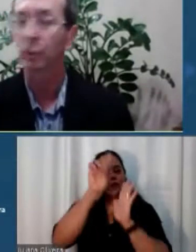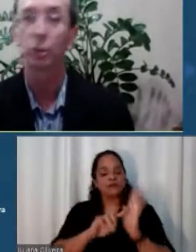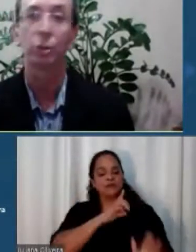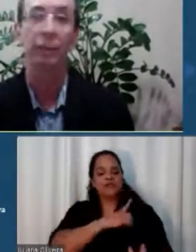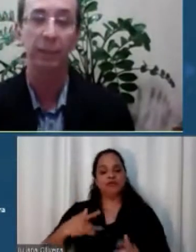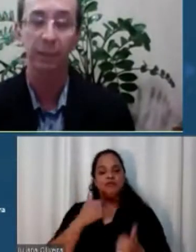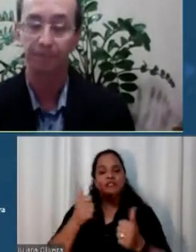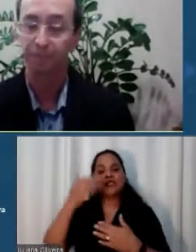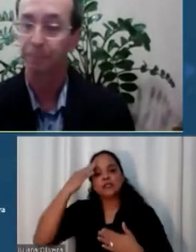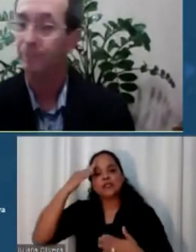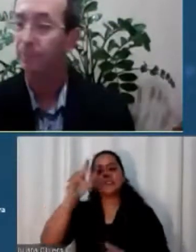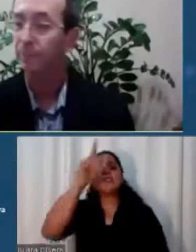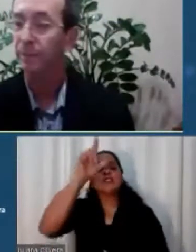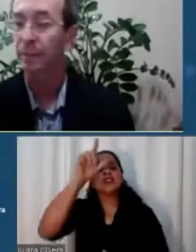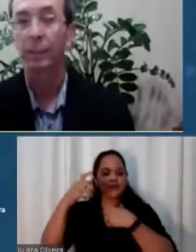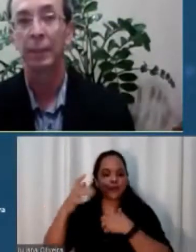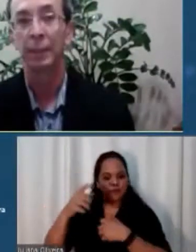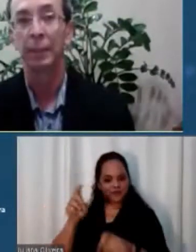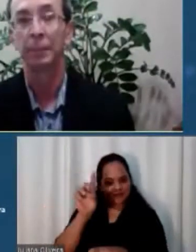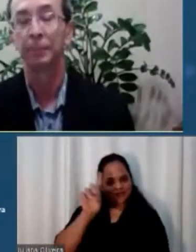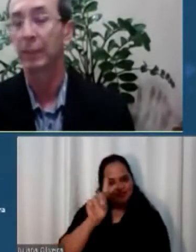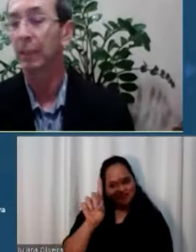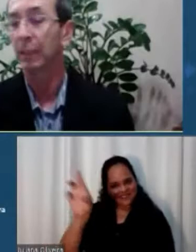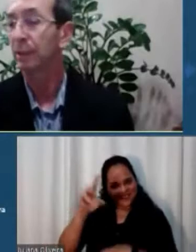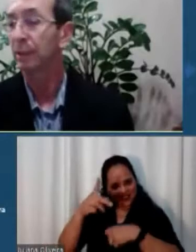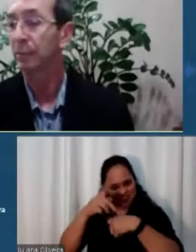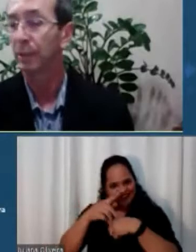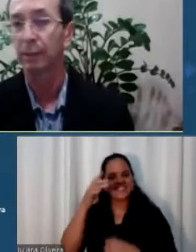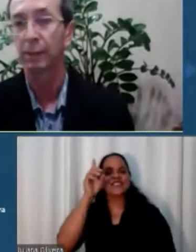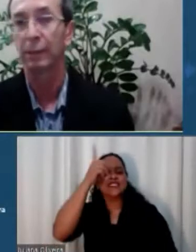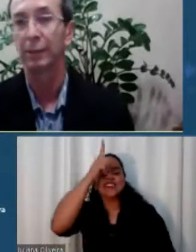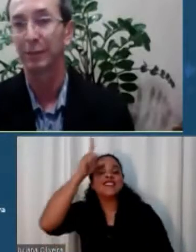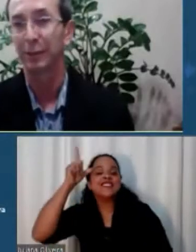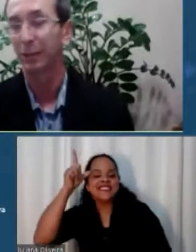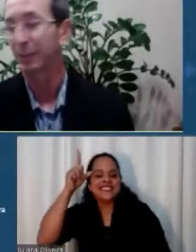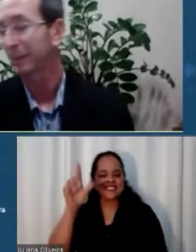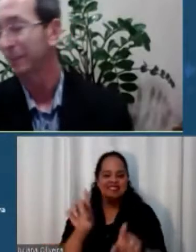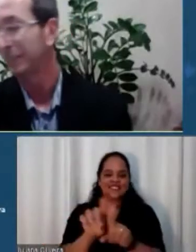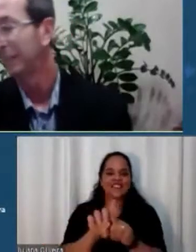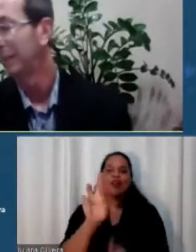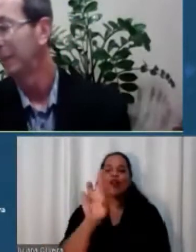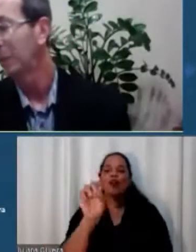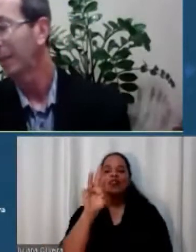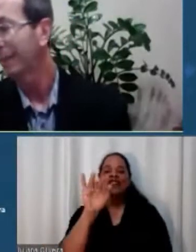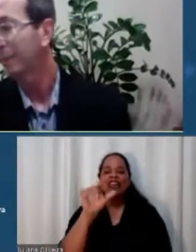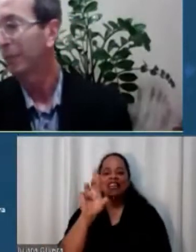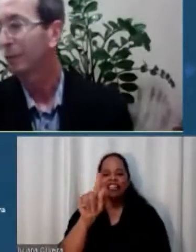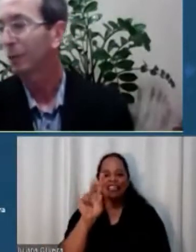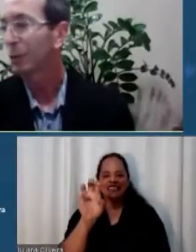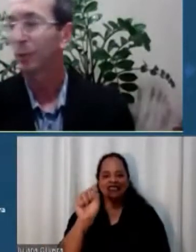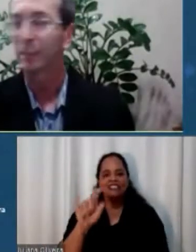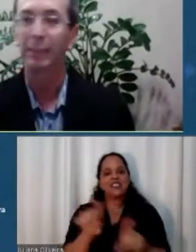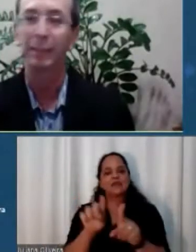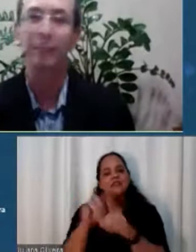Rodrigues. E queria agradecer também a nossa colega a professora Juliana